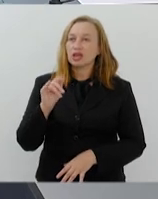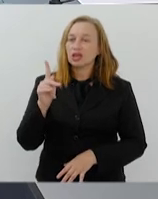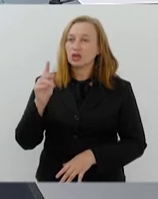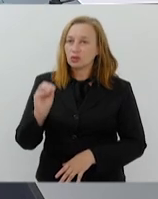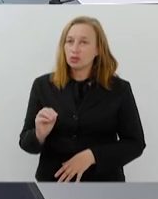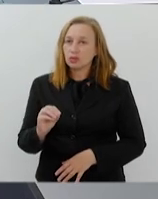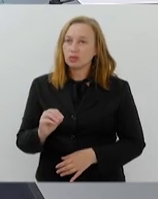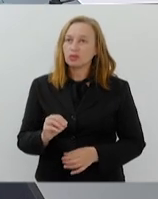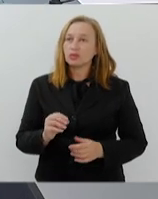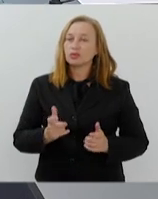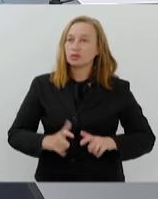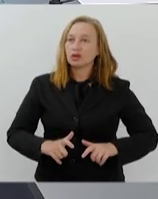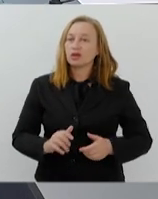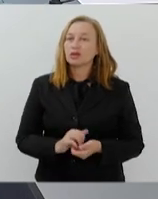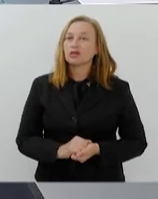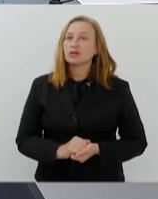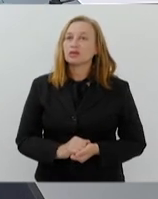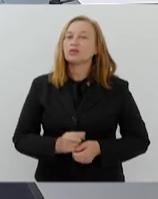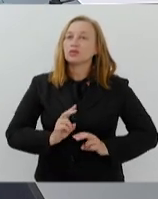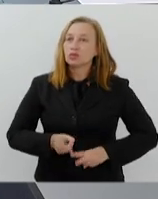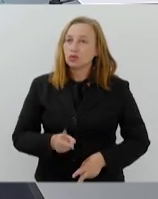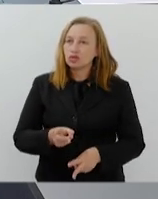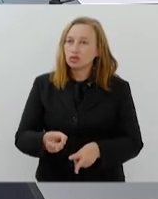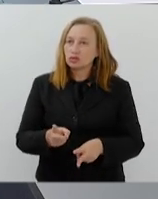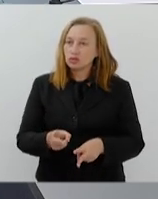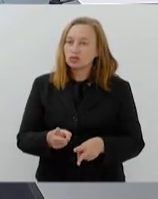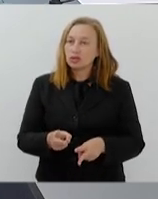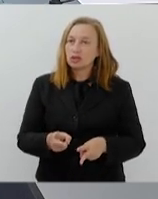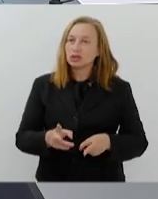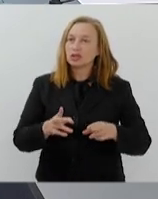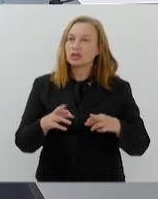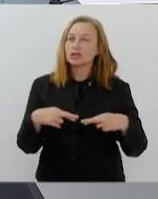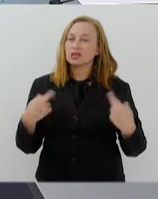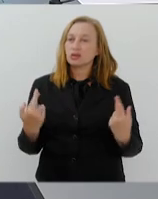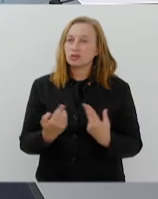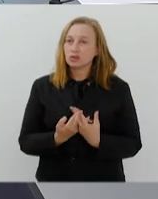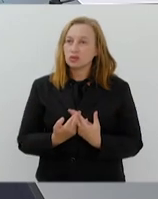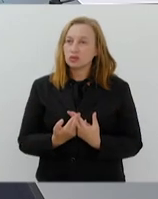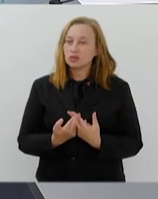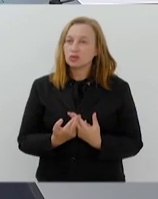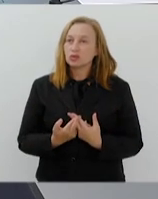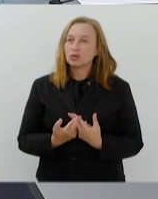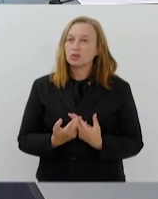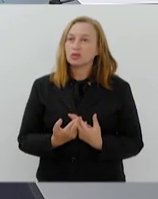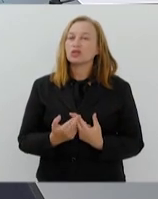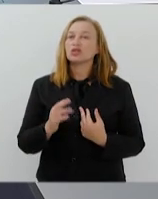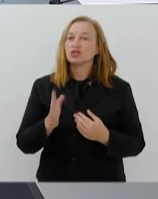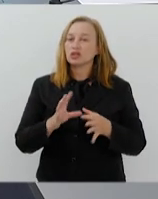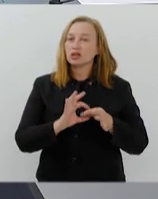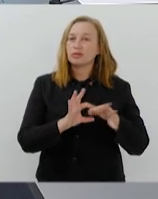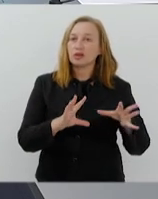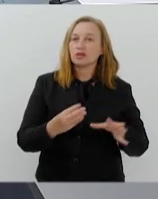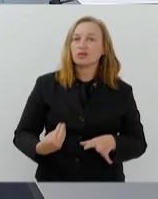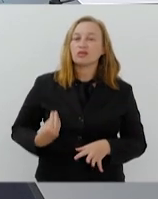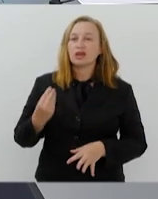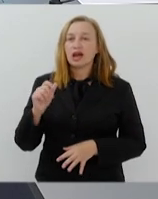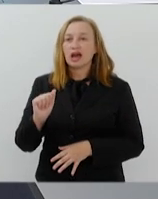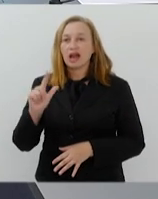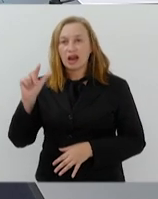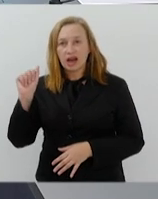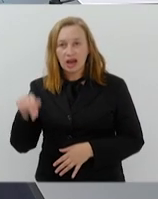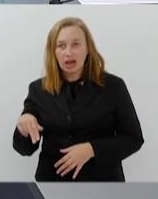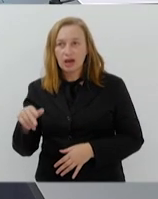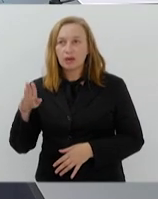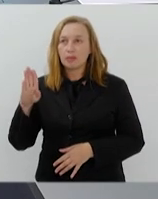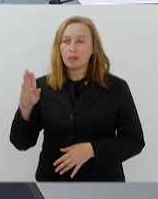disso para que a gente Na continuidade dessa sessão da Sessão anterior que já foi deliberada com a presença do Senor Alan Borges